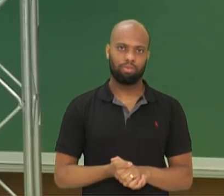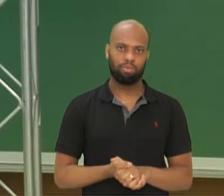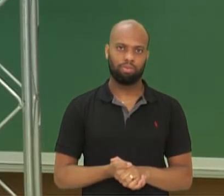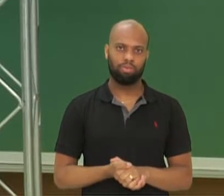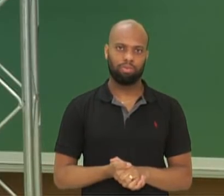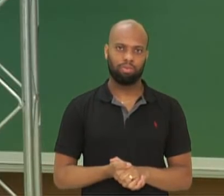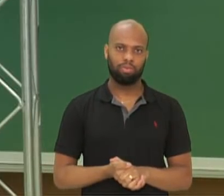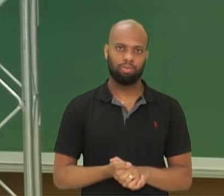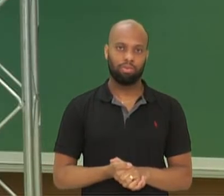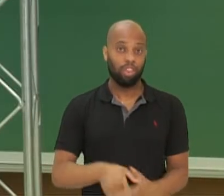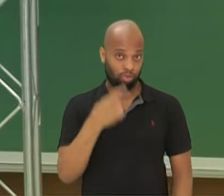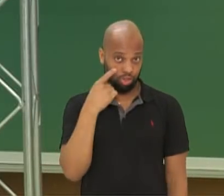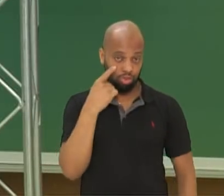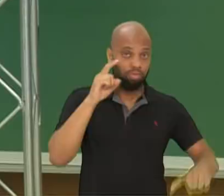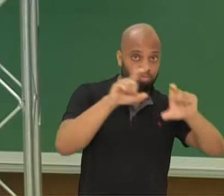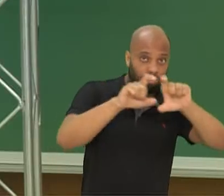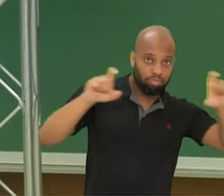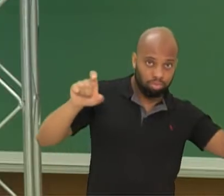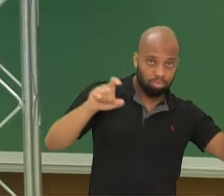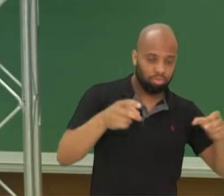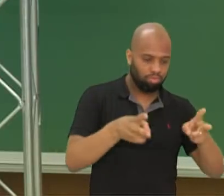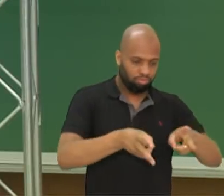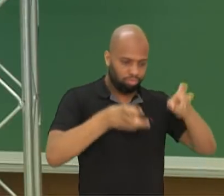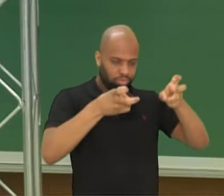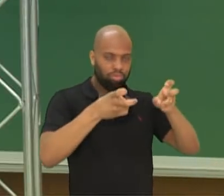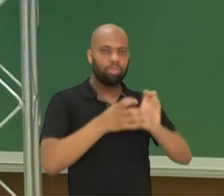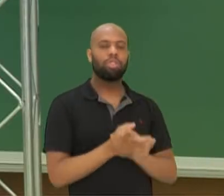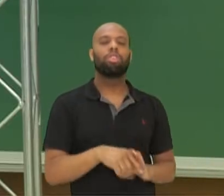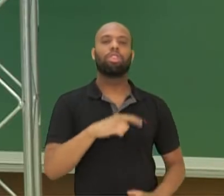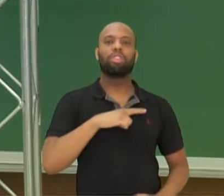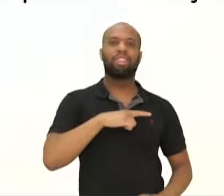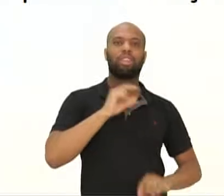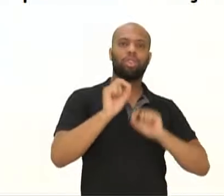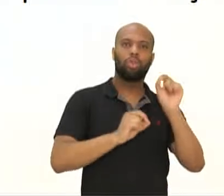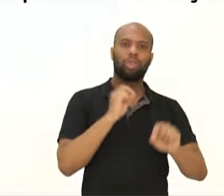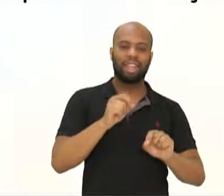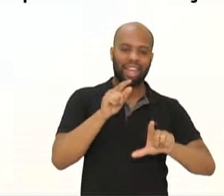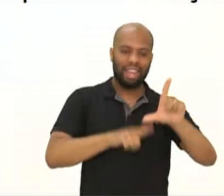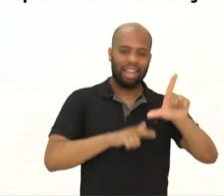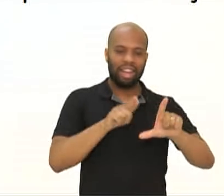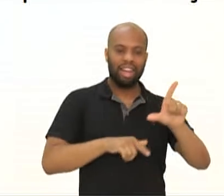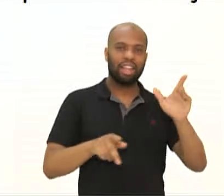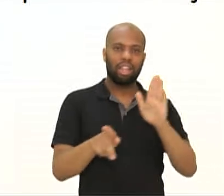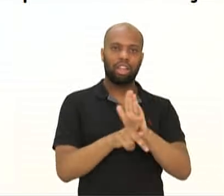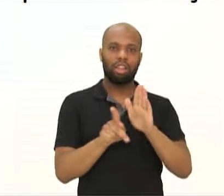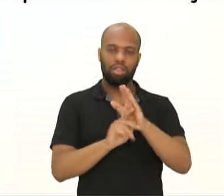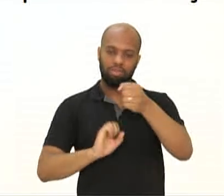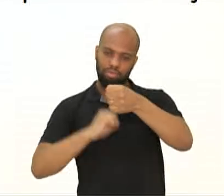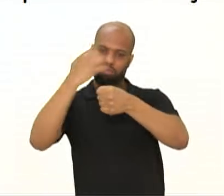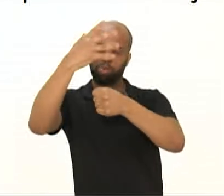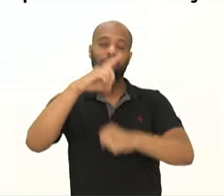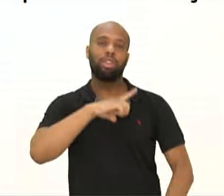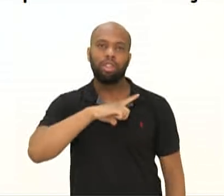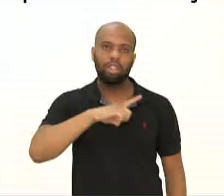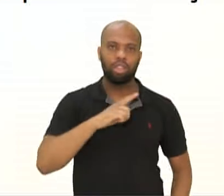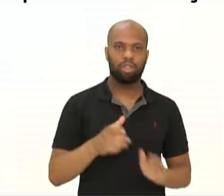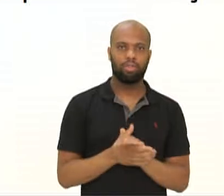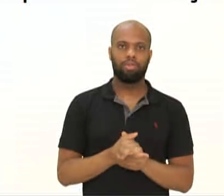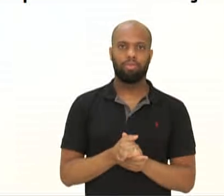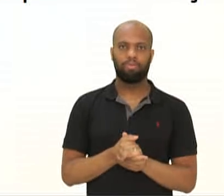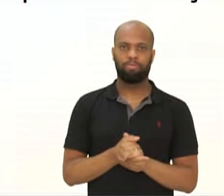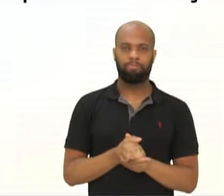1,03 elevado a T. Percebeu? A nossa variável está no expoente